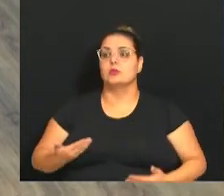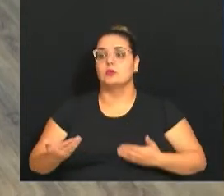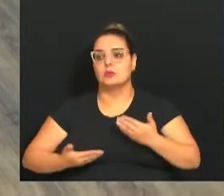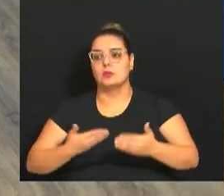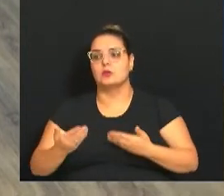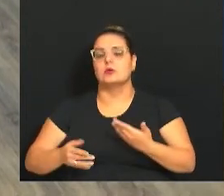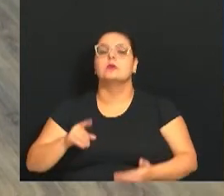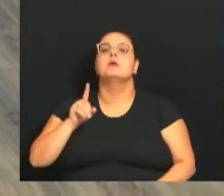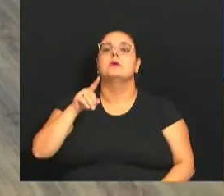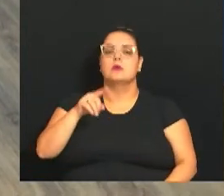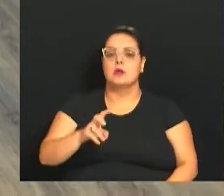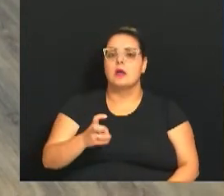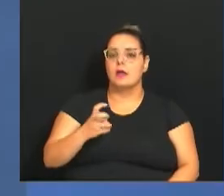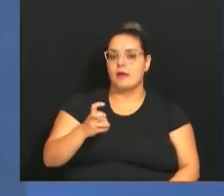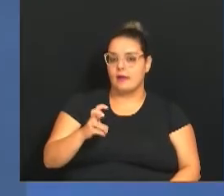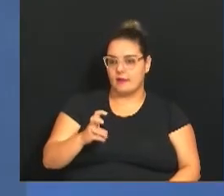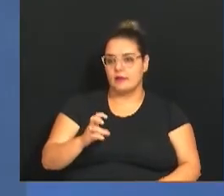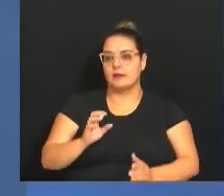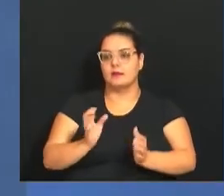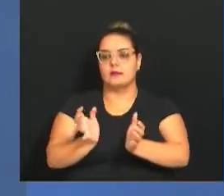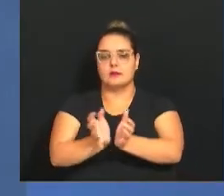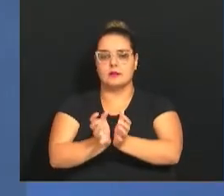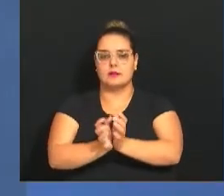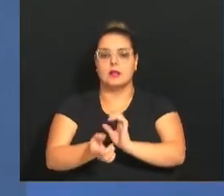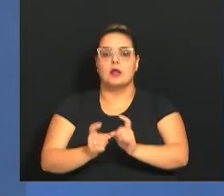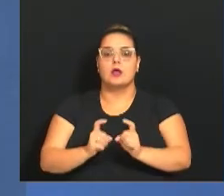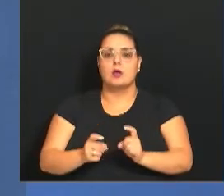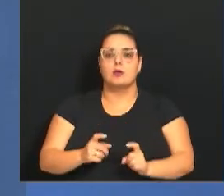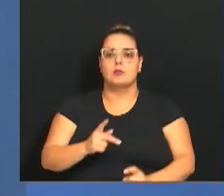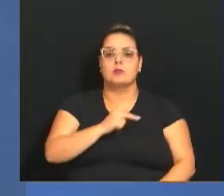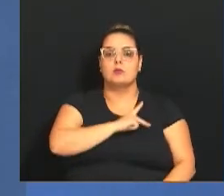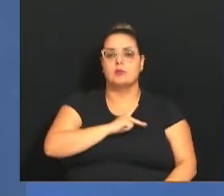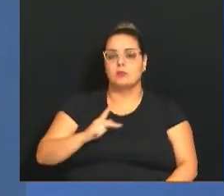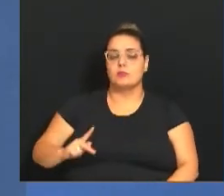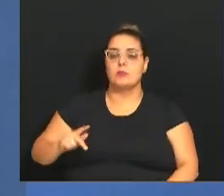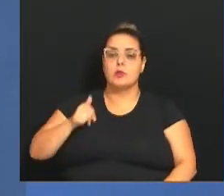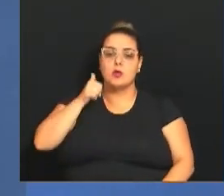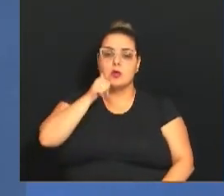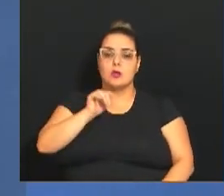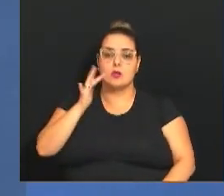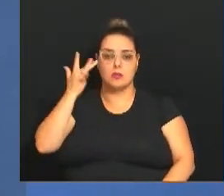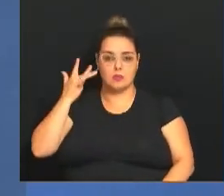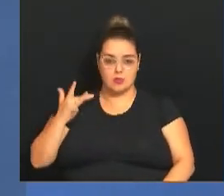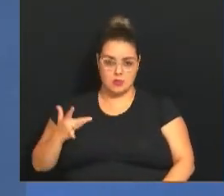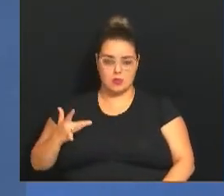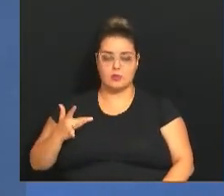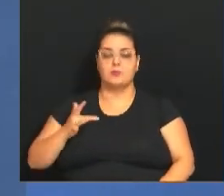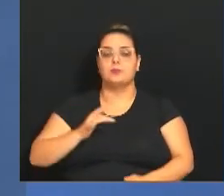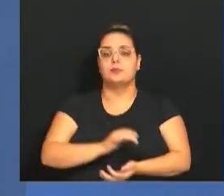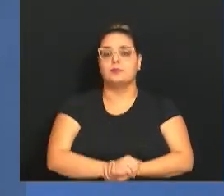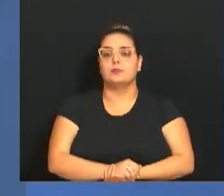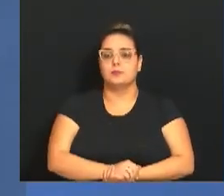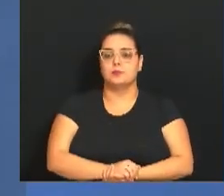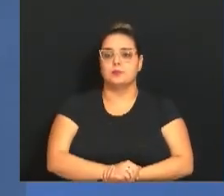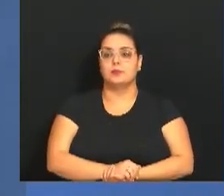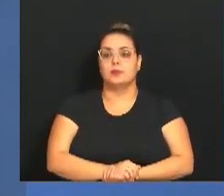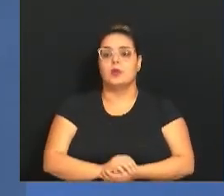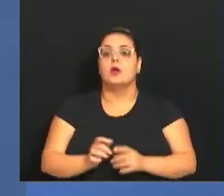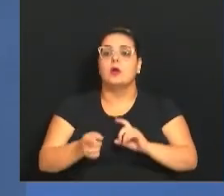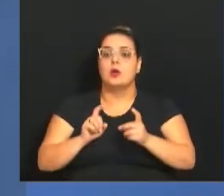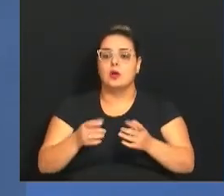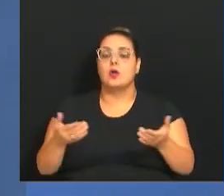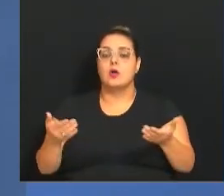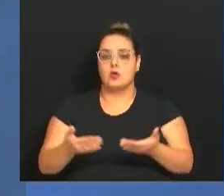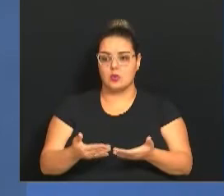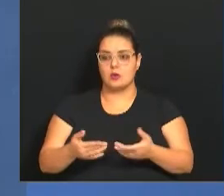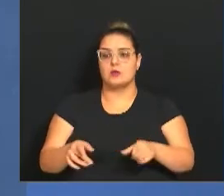a 5ª reunião desta comissão, que é presidida pela vereadora Guida Calisto, e a gente lembra que tanto a reunião de hoje